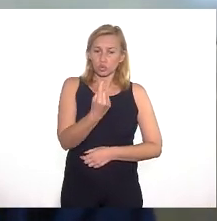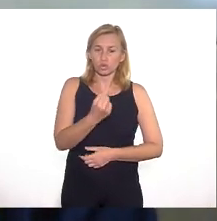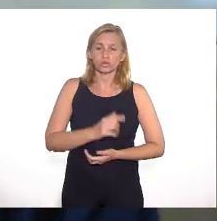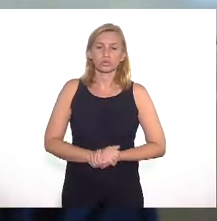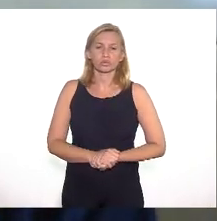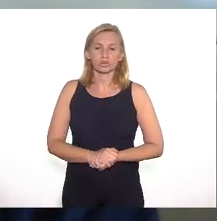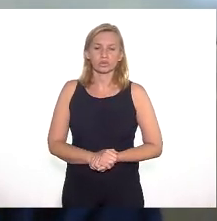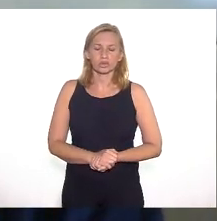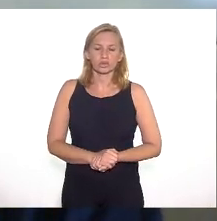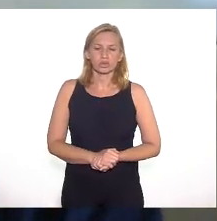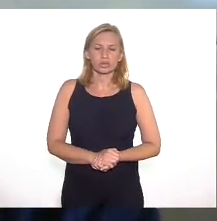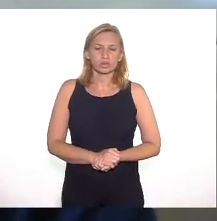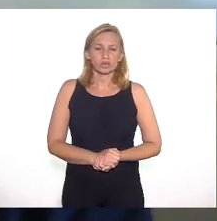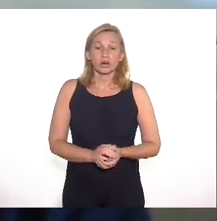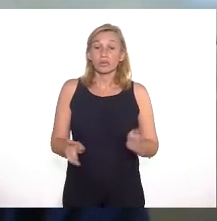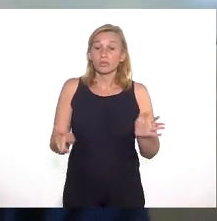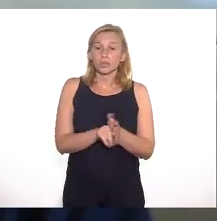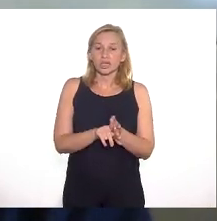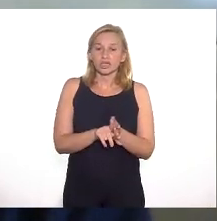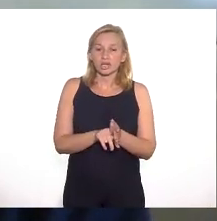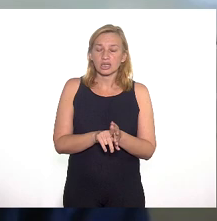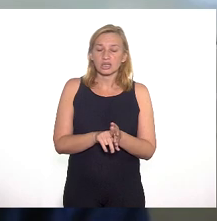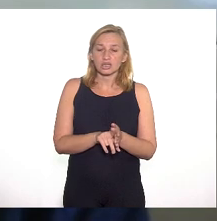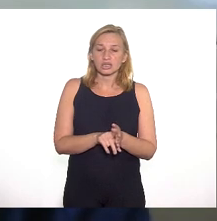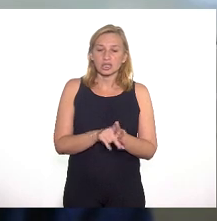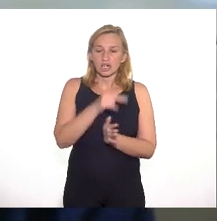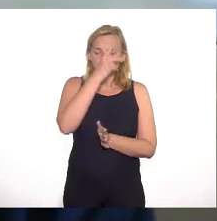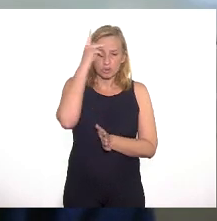bilhete único, pertence ao consumidor.